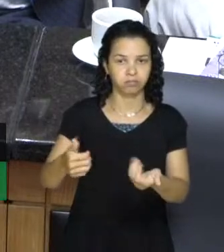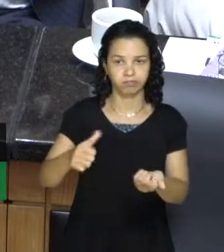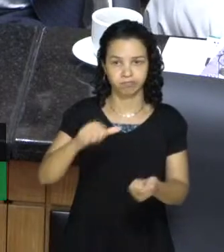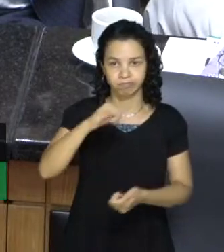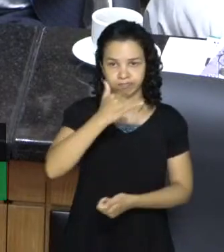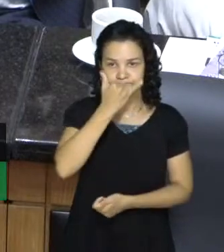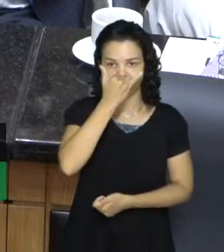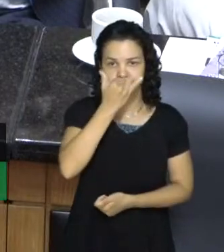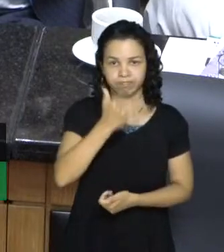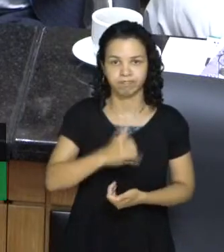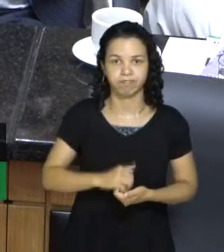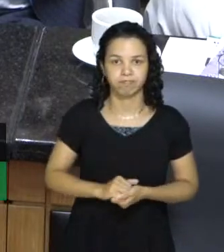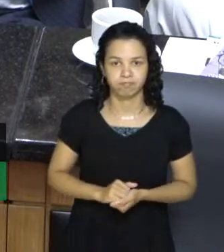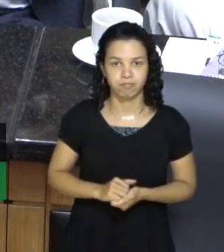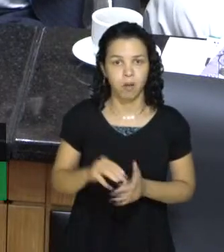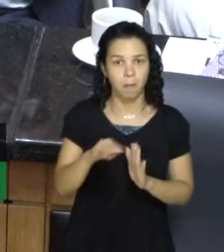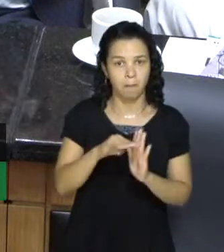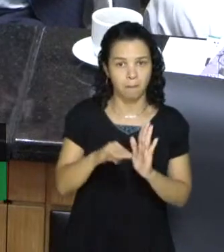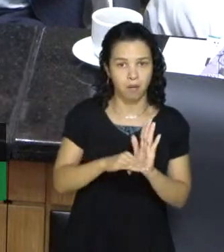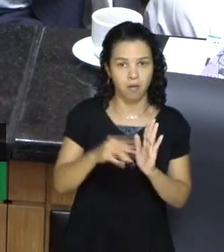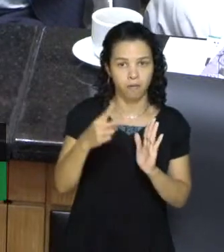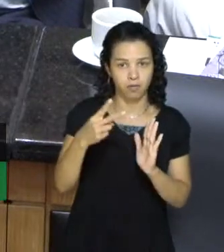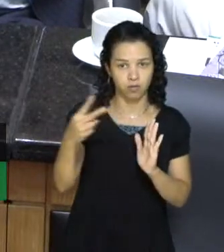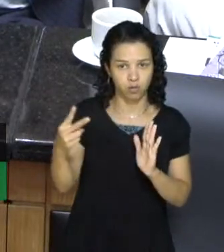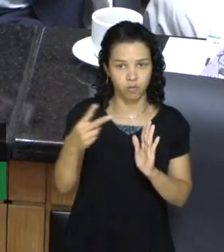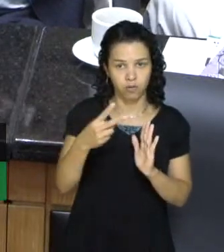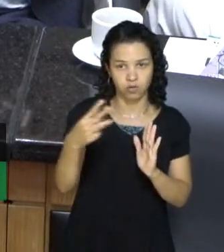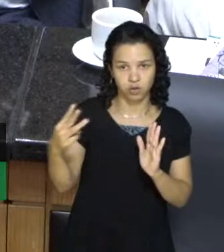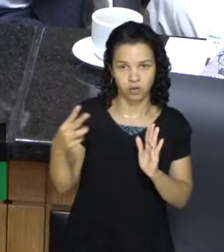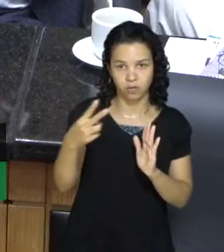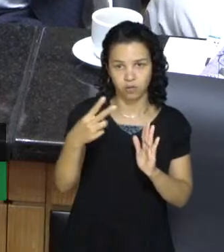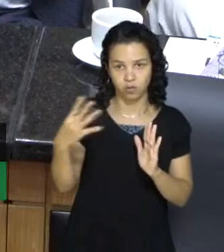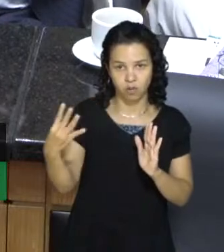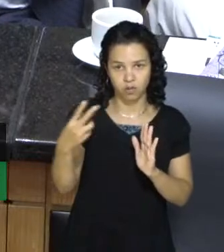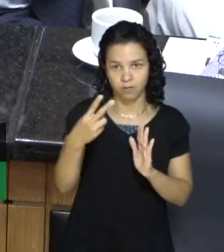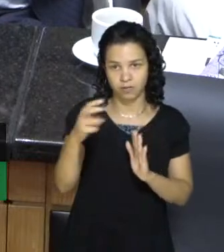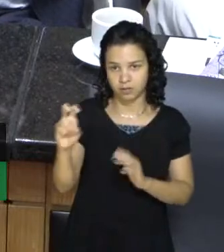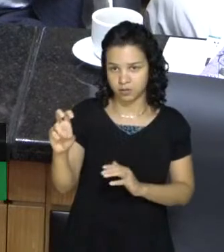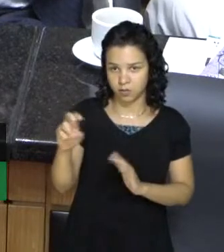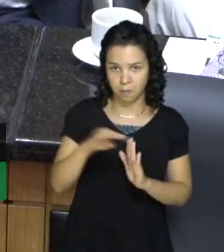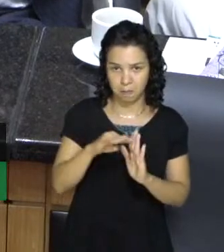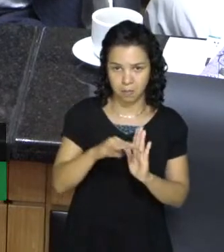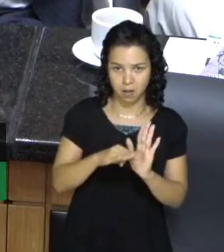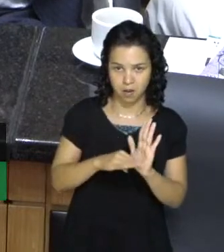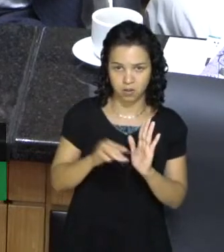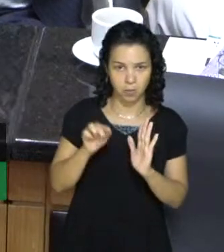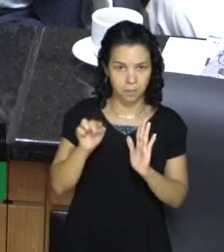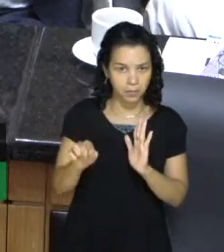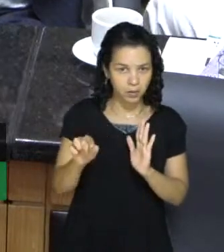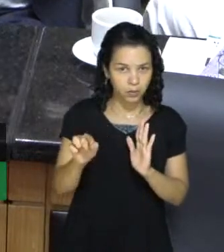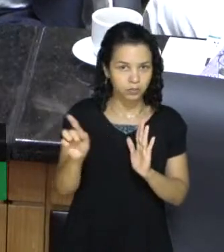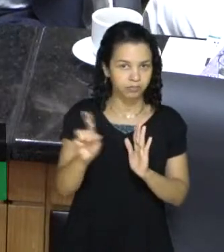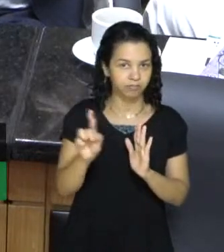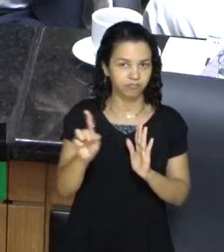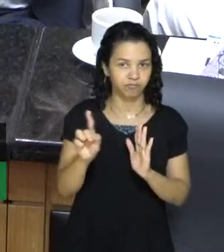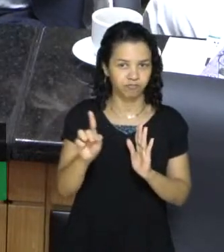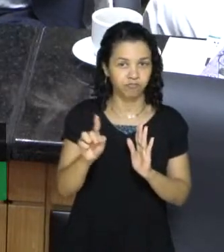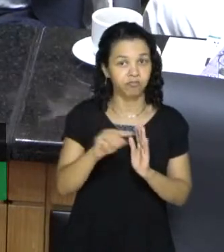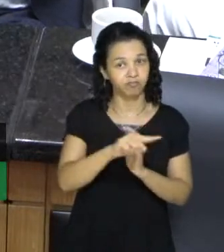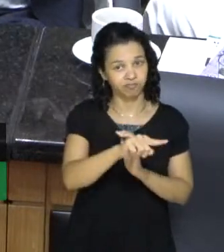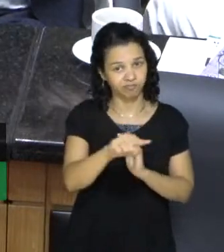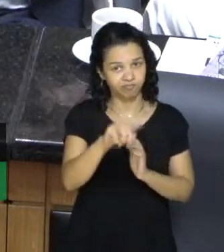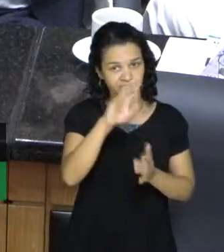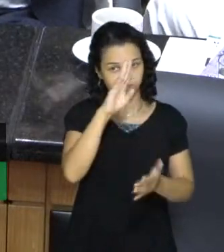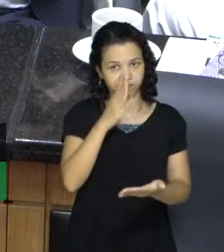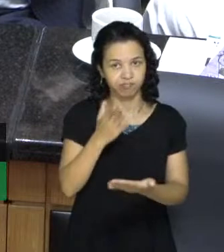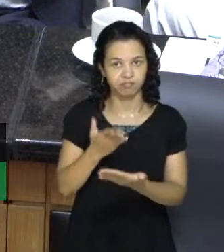22, 23, 24, 25, não era o plano mil, e eles todos acreditaram, é nosso papel agora, é verdade,